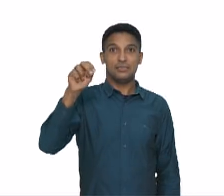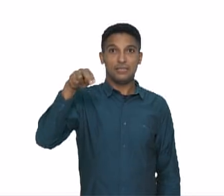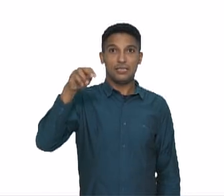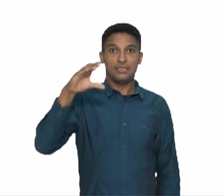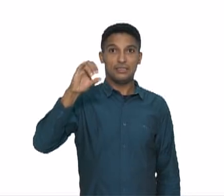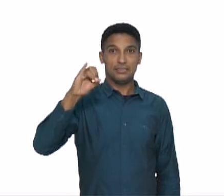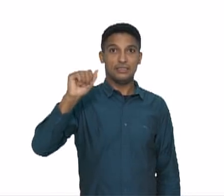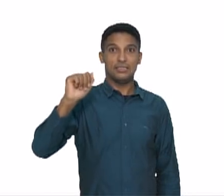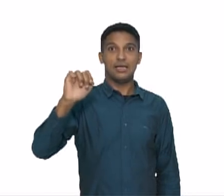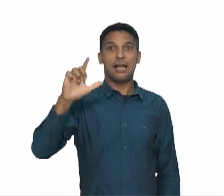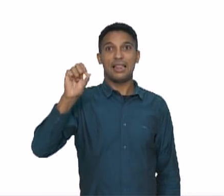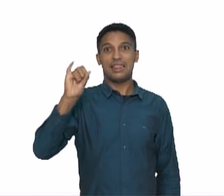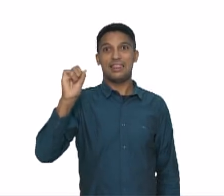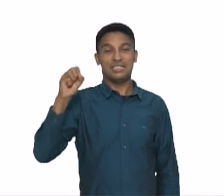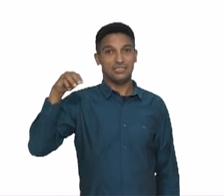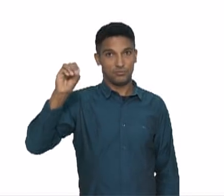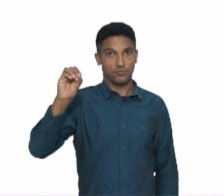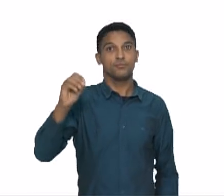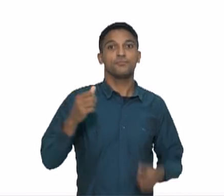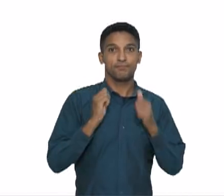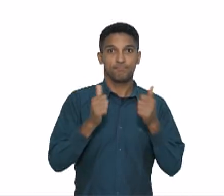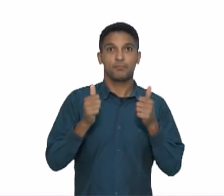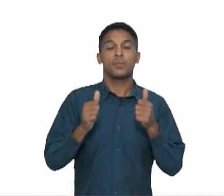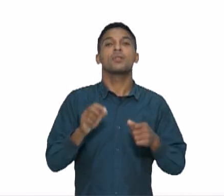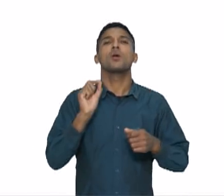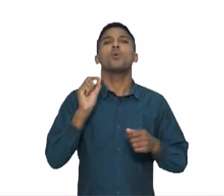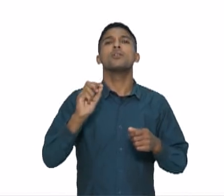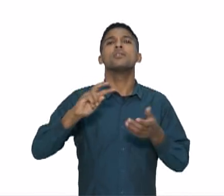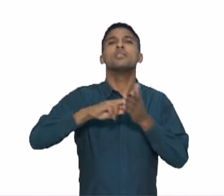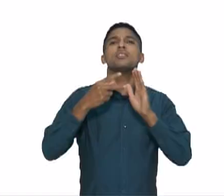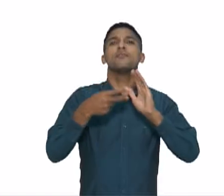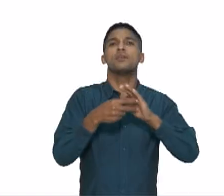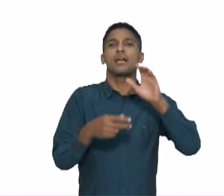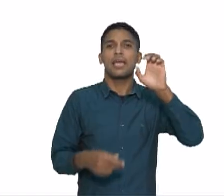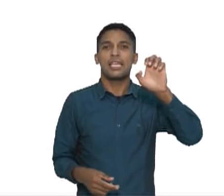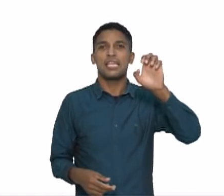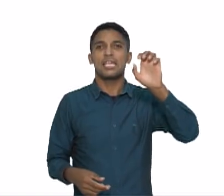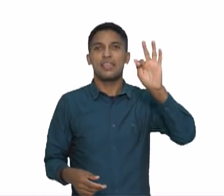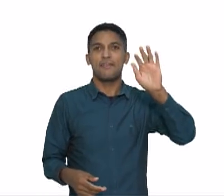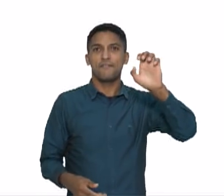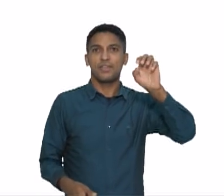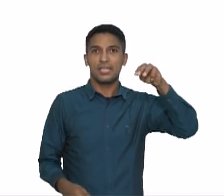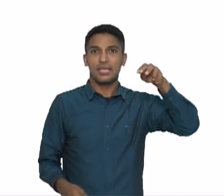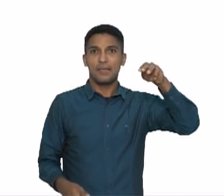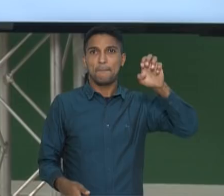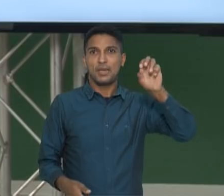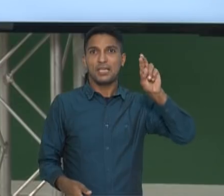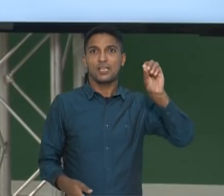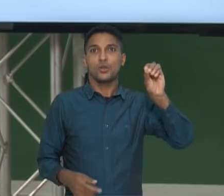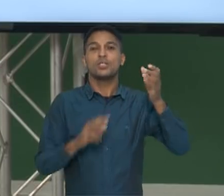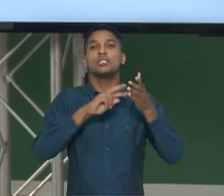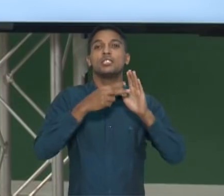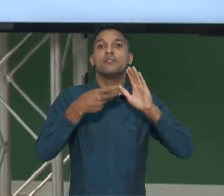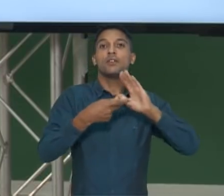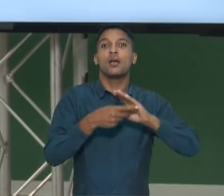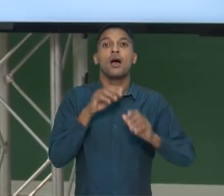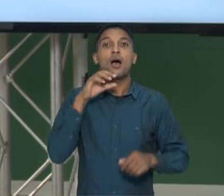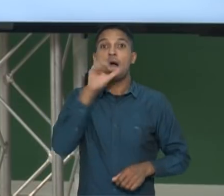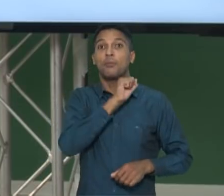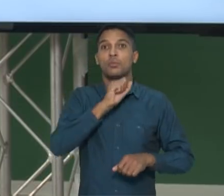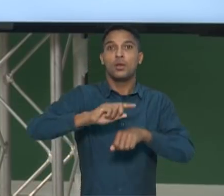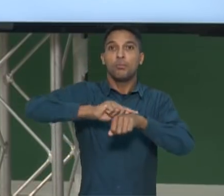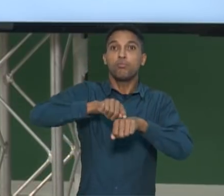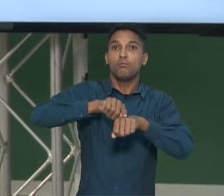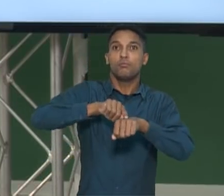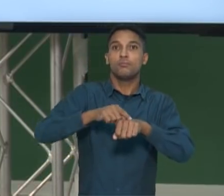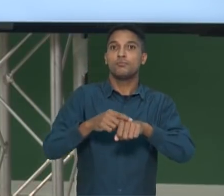passa rápido. Né? Então, na vida, a gente tem que os sentimentos, as sensações, tudo é muito efêmero. A tristeza, a alegria, tudo passa,